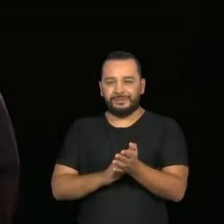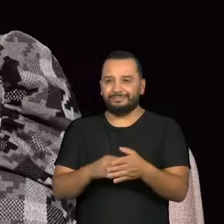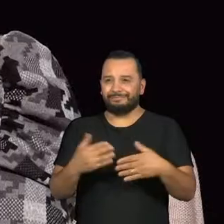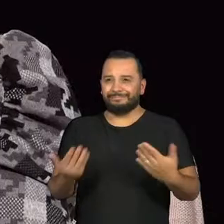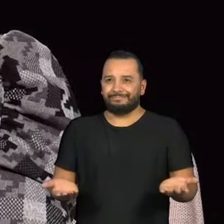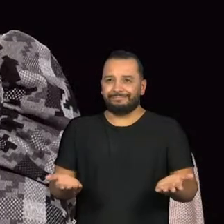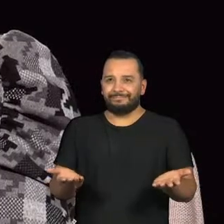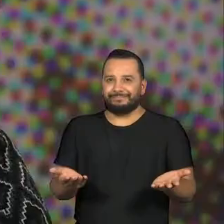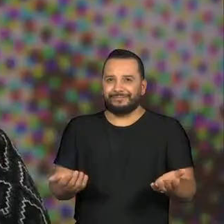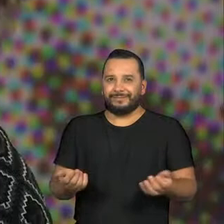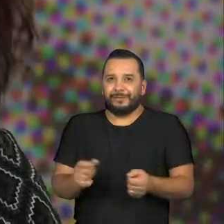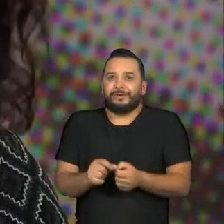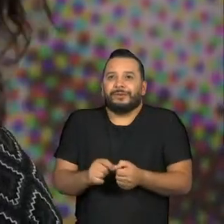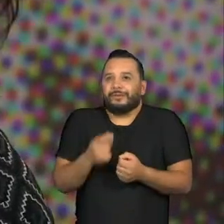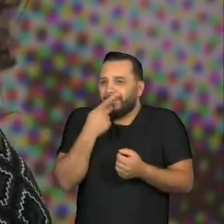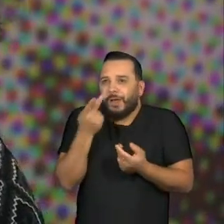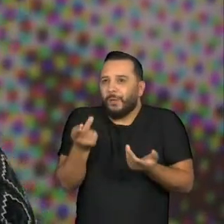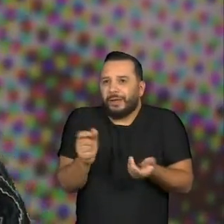O que eu faço com isso?